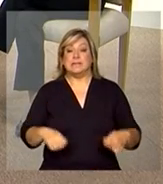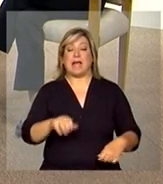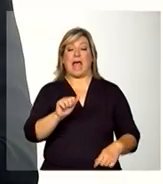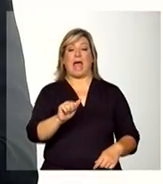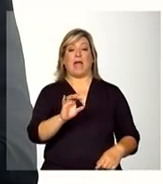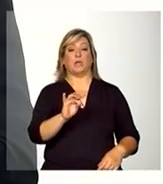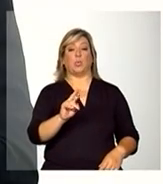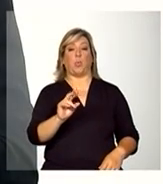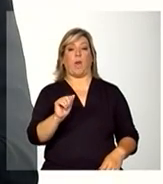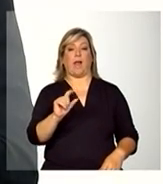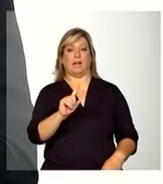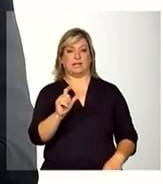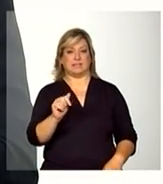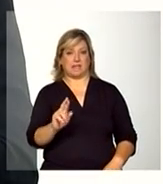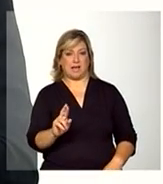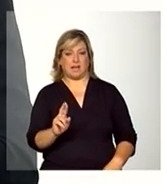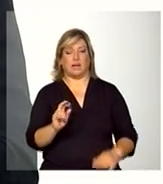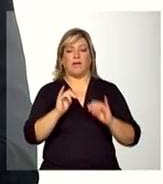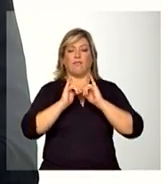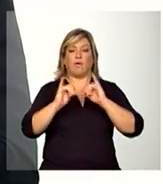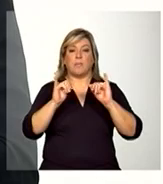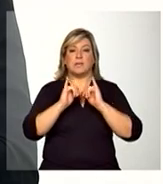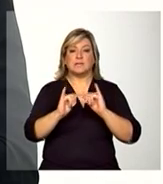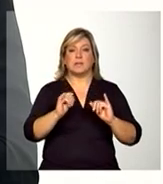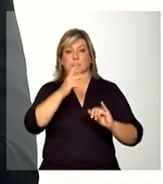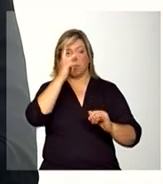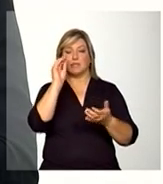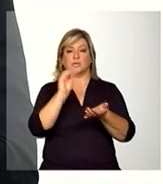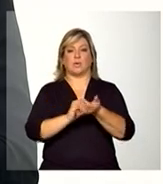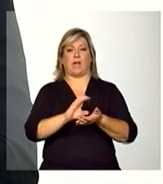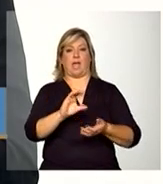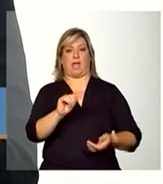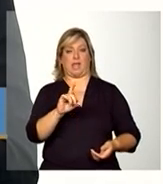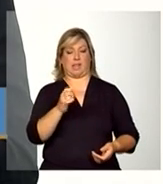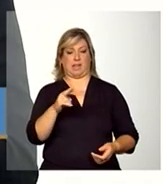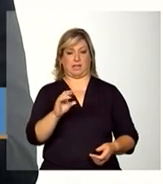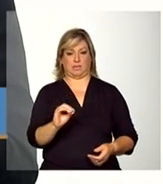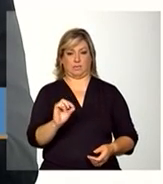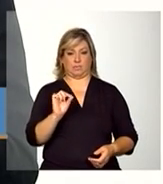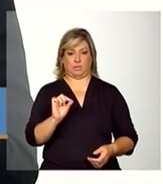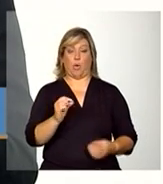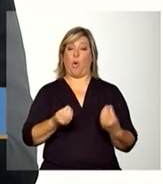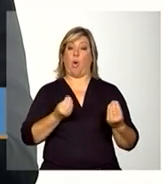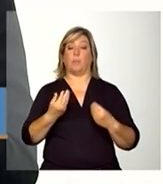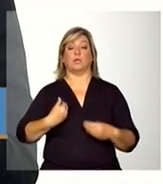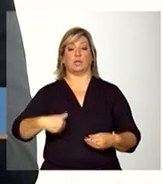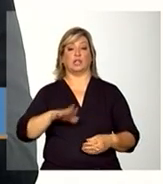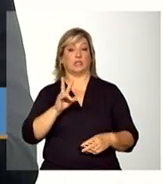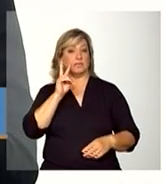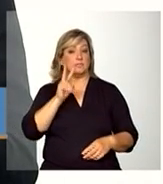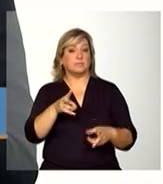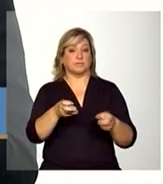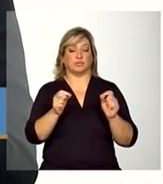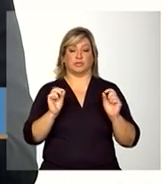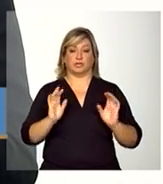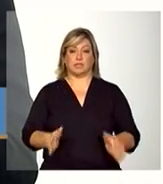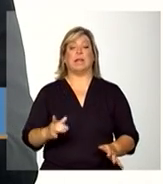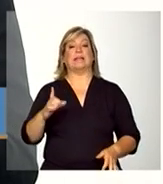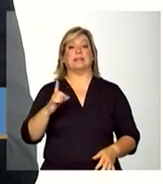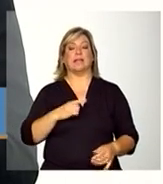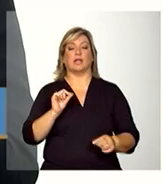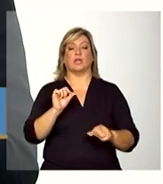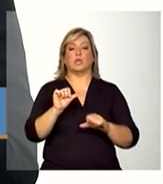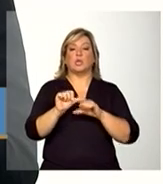problema que a gente identifica pra nossa gestão eh como como a gente Já identificou eh existe a troca de